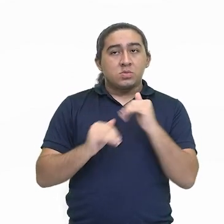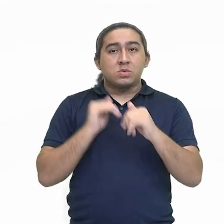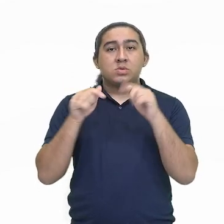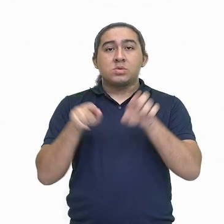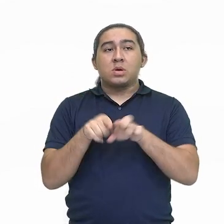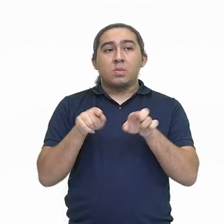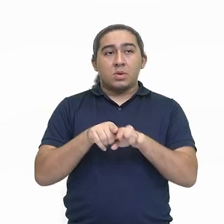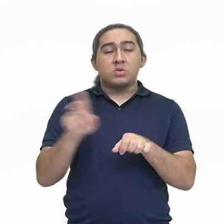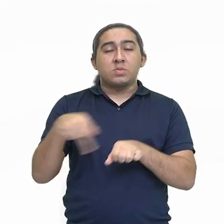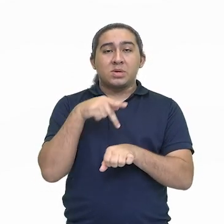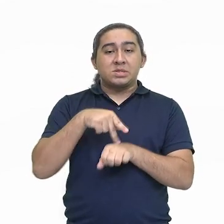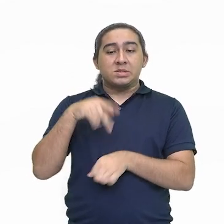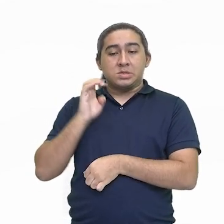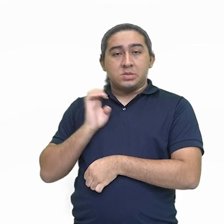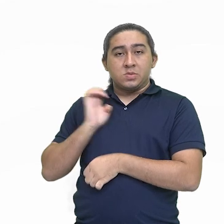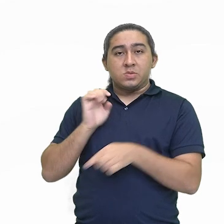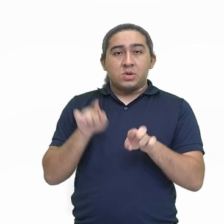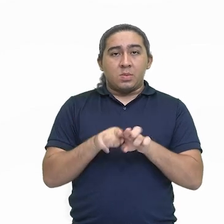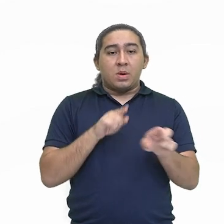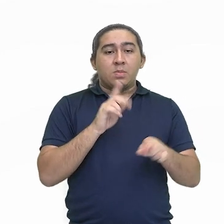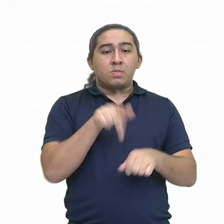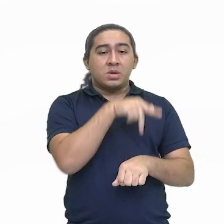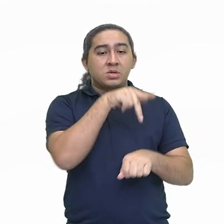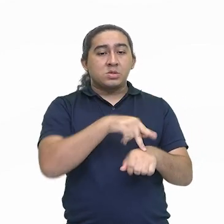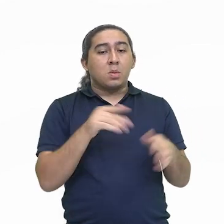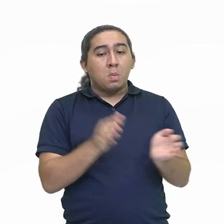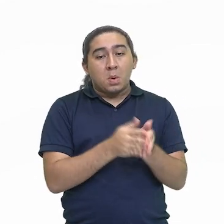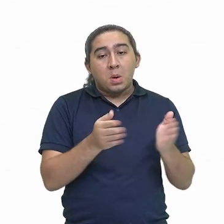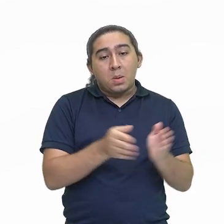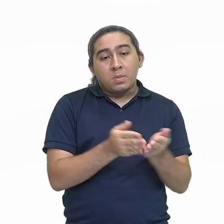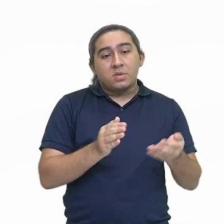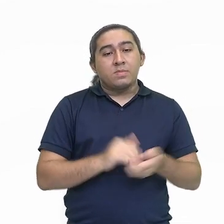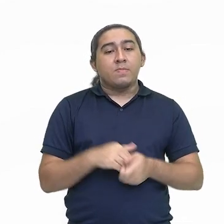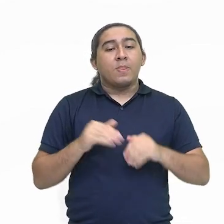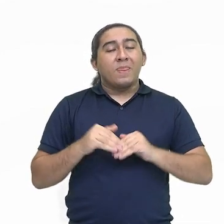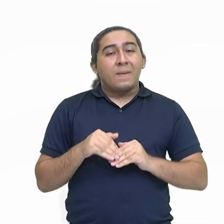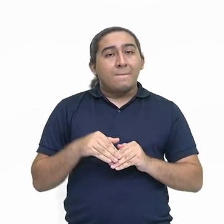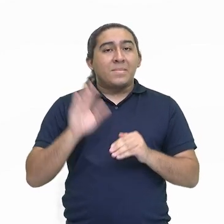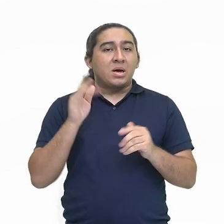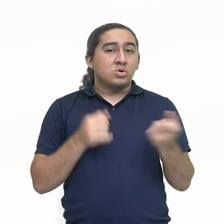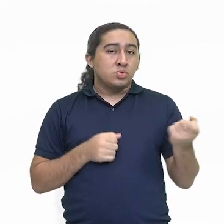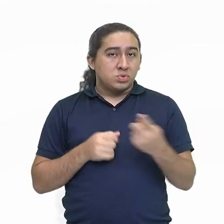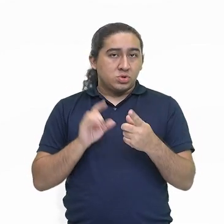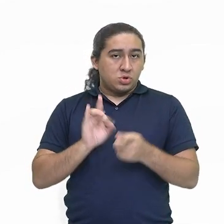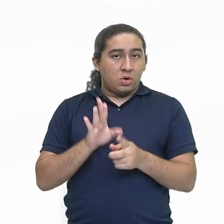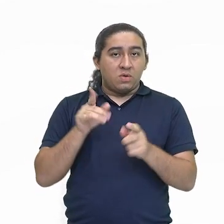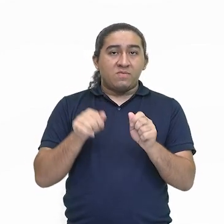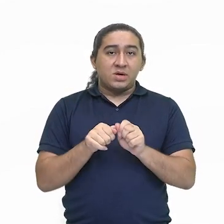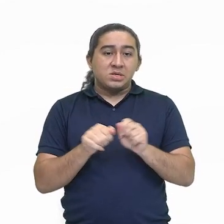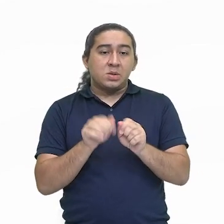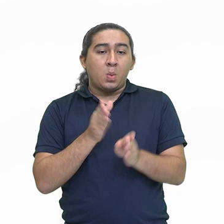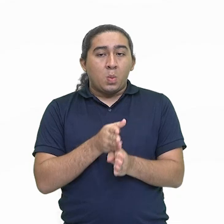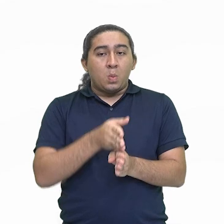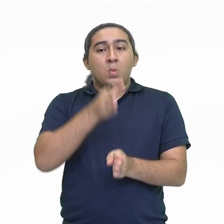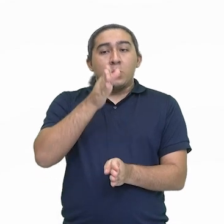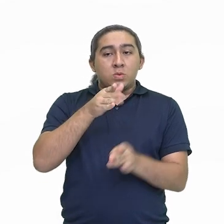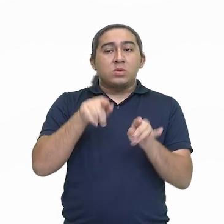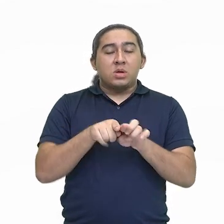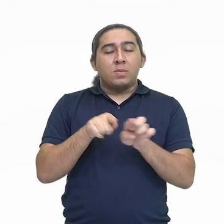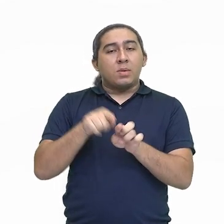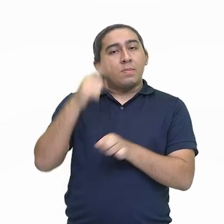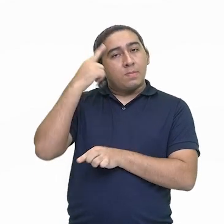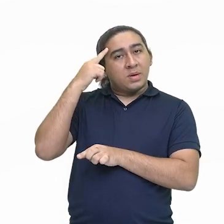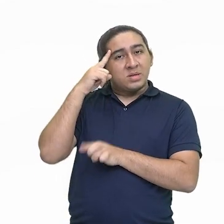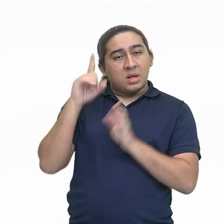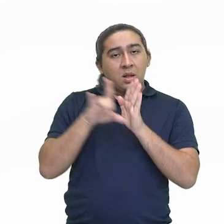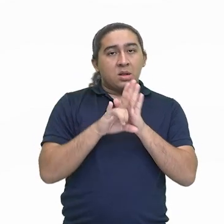os países ricos e os países pobres, mais do que construir, né, esses muros e também elaborar ali leis,